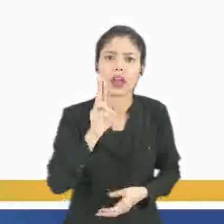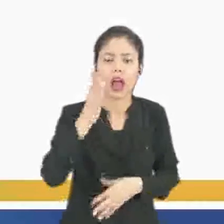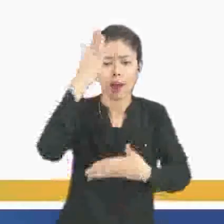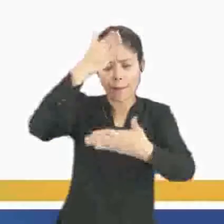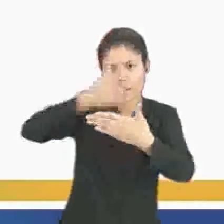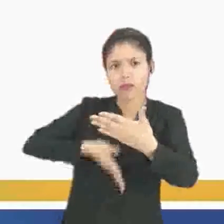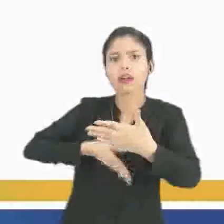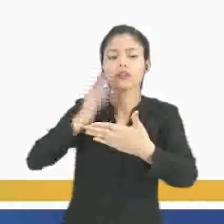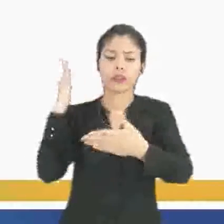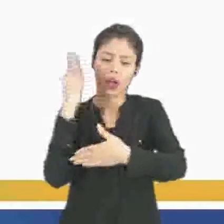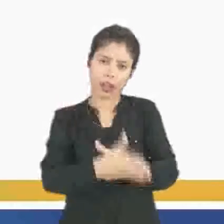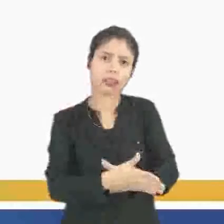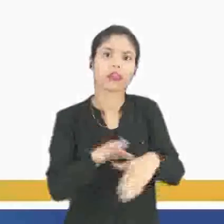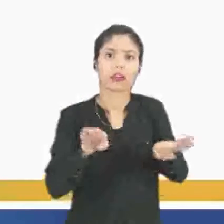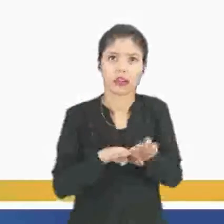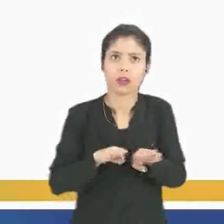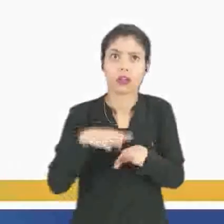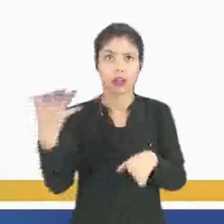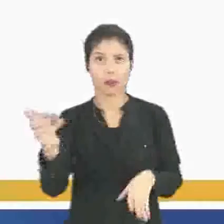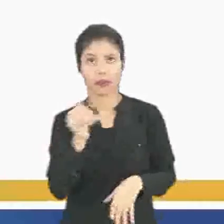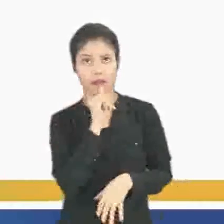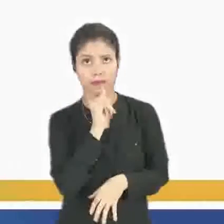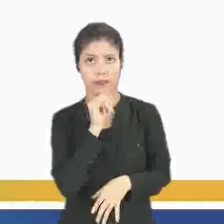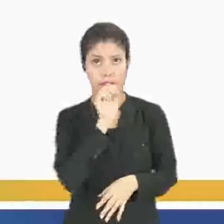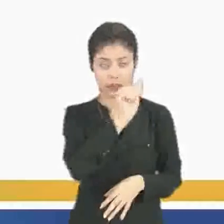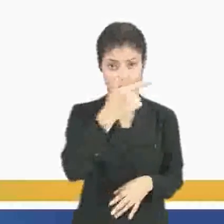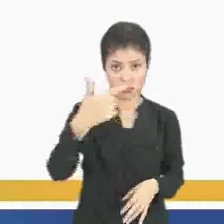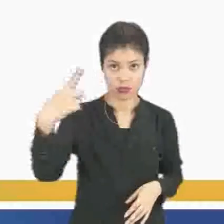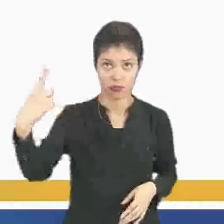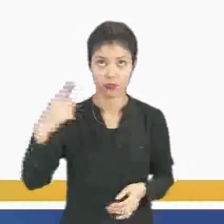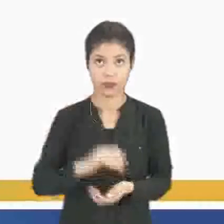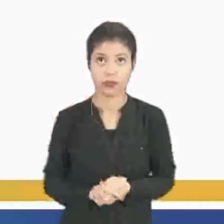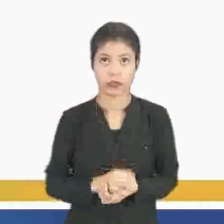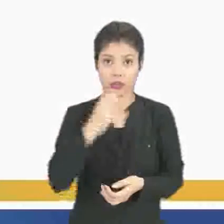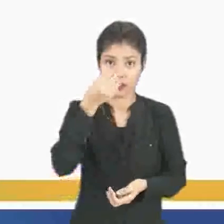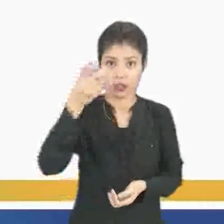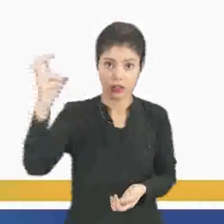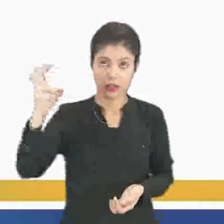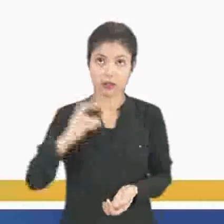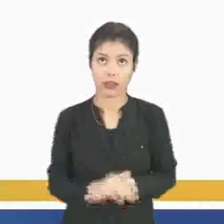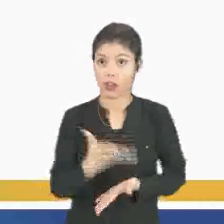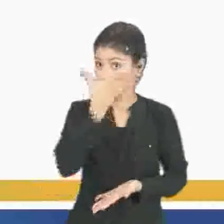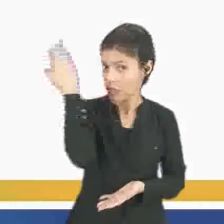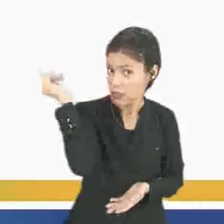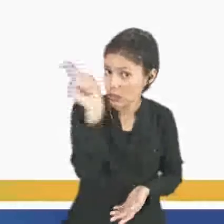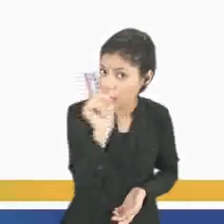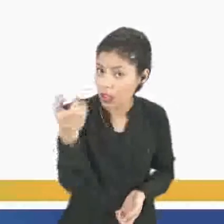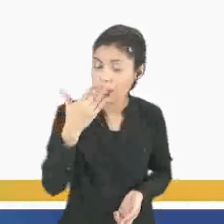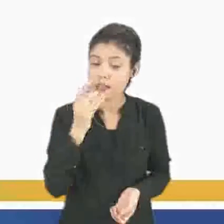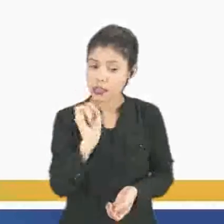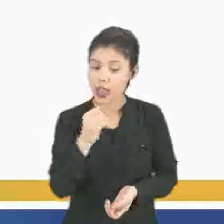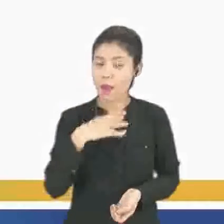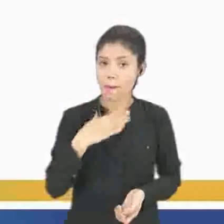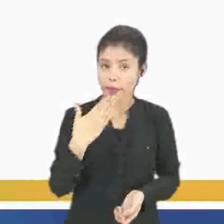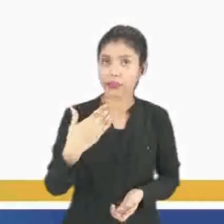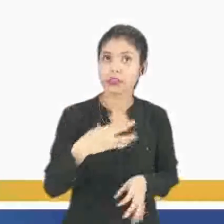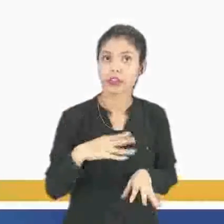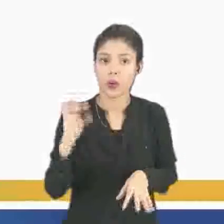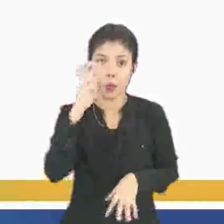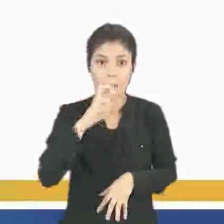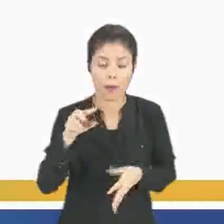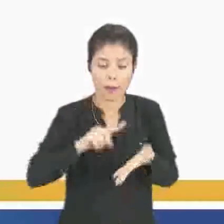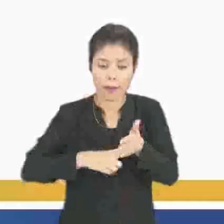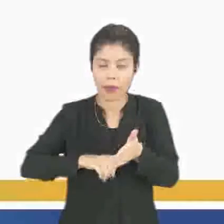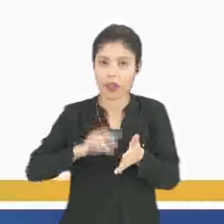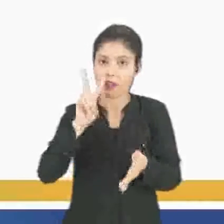de um segmento de reta. Então, tipo aqui, ó. A 2 e 1 e B 6 e 5, não esqueça, se pede o ponto médio, analisa